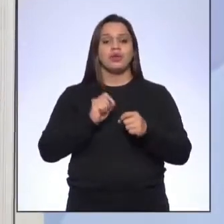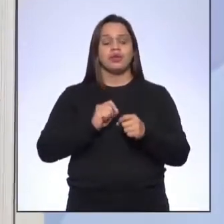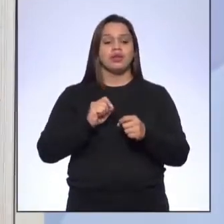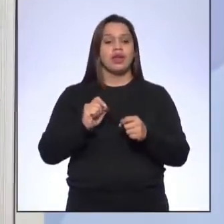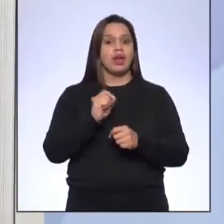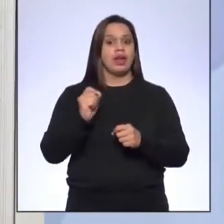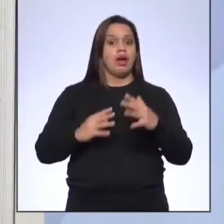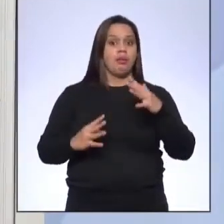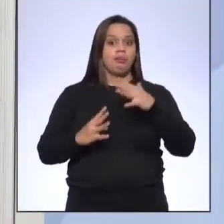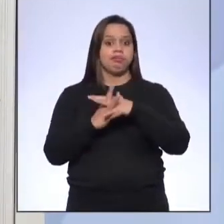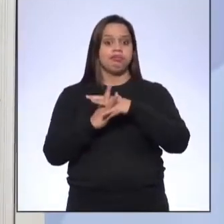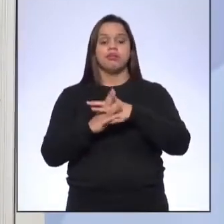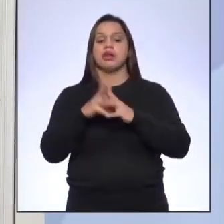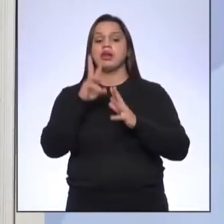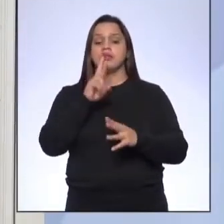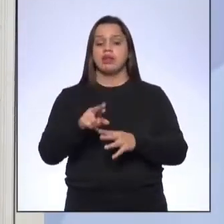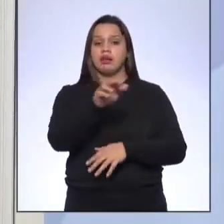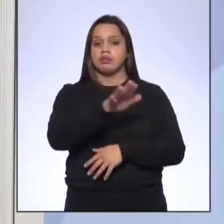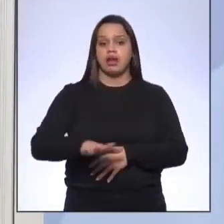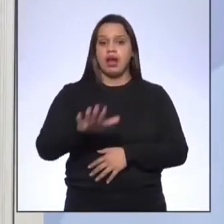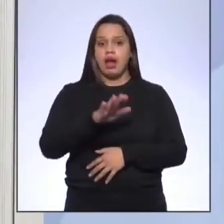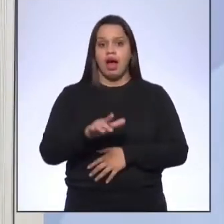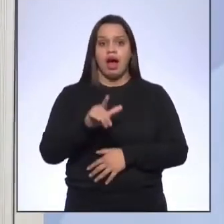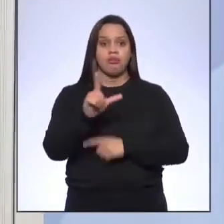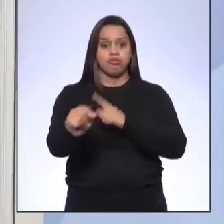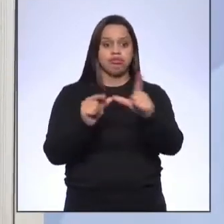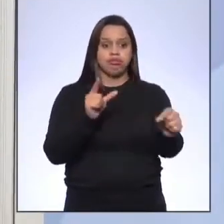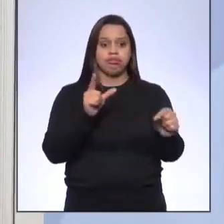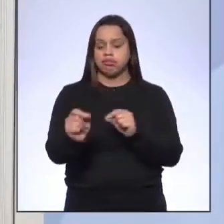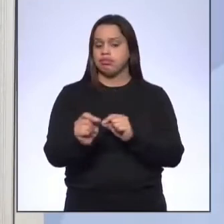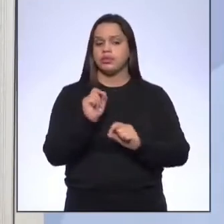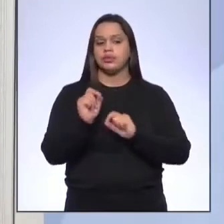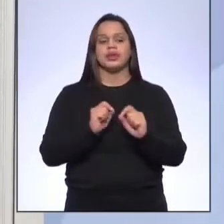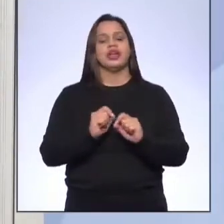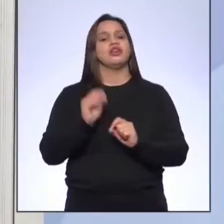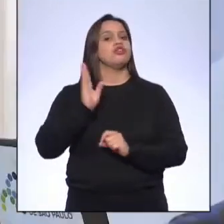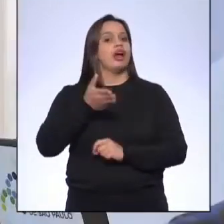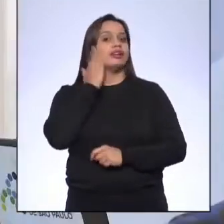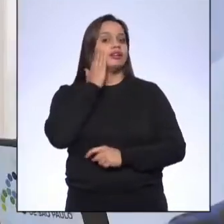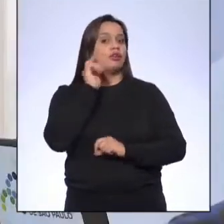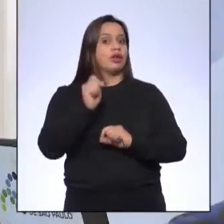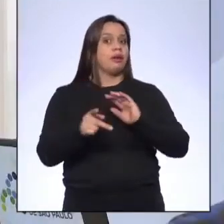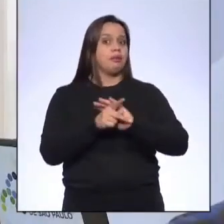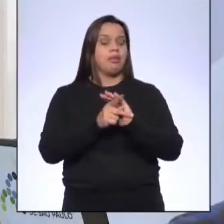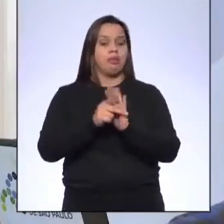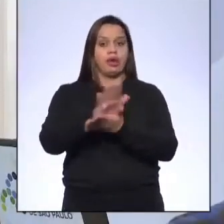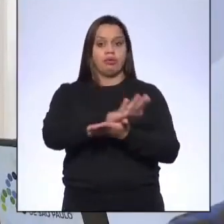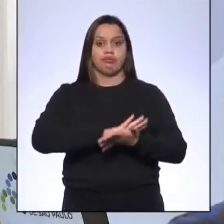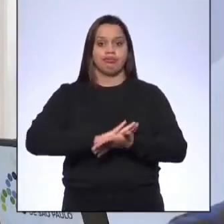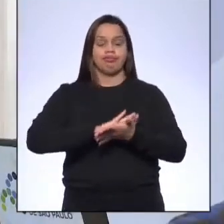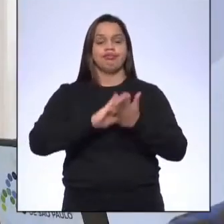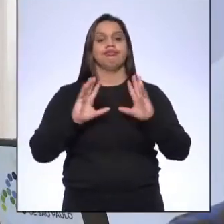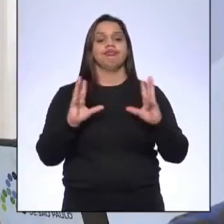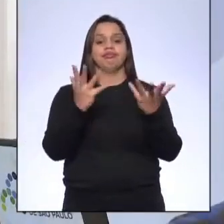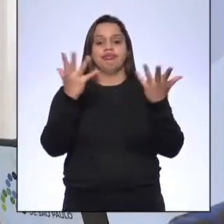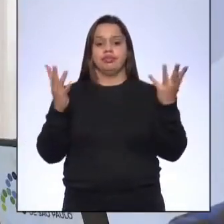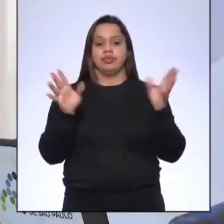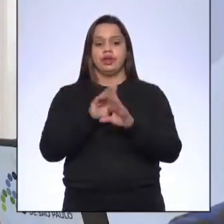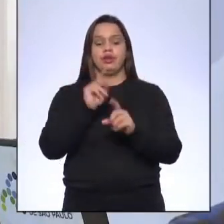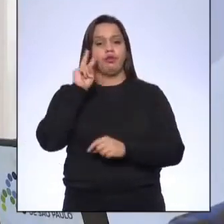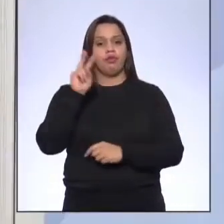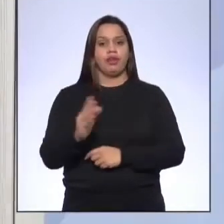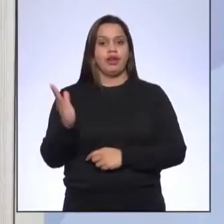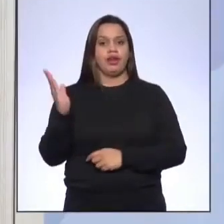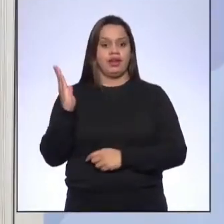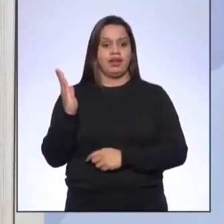área, evacuar, né? Então, eu já sei que isso daqui fala de algum desastre ambiental. Cyclone, ó,